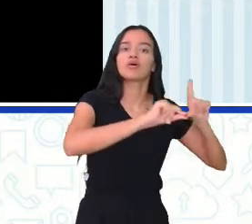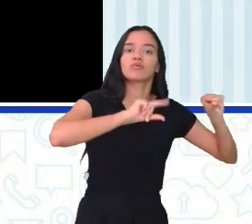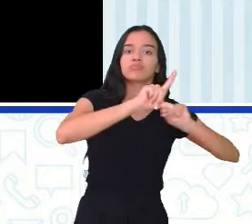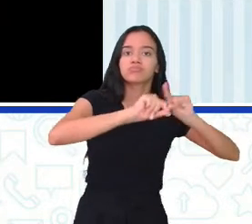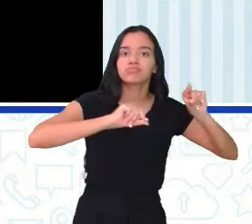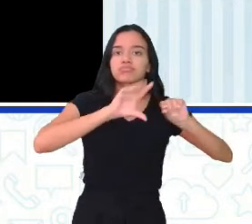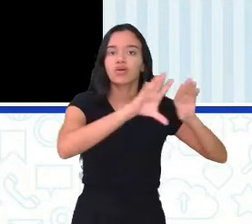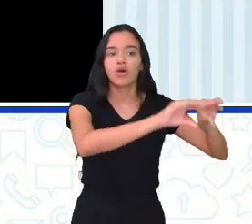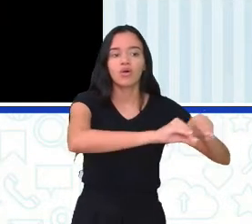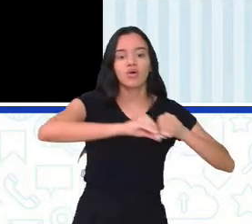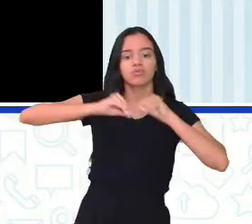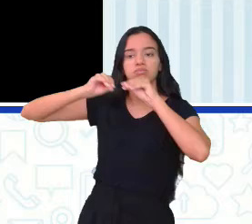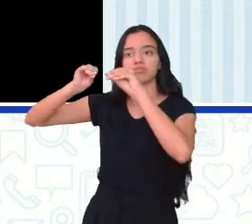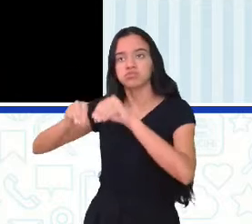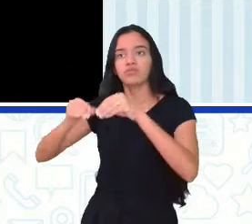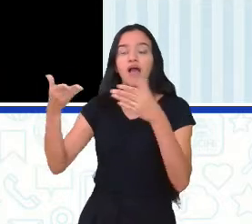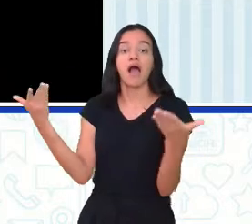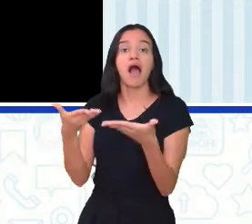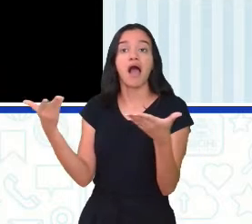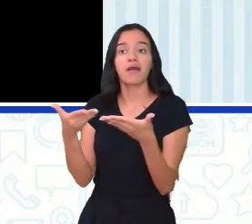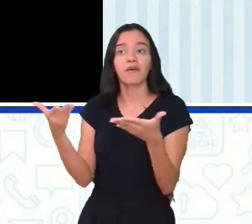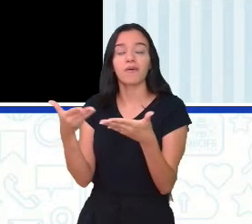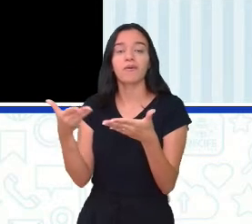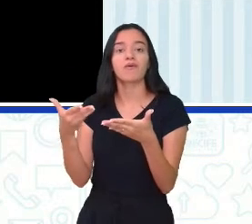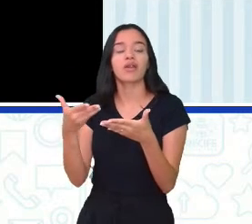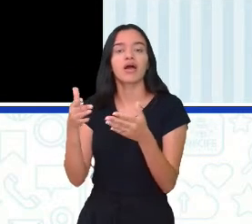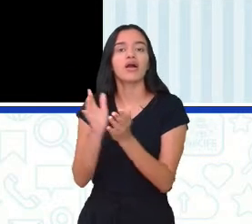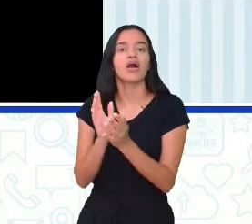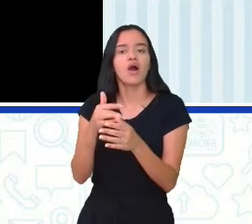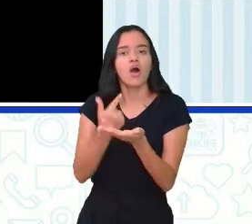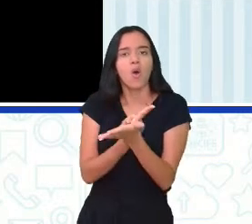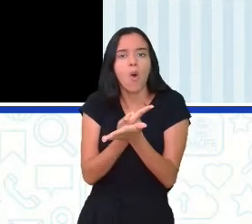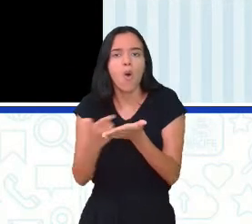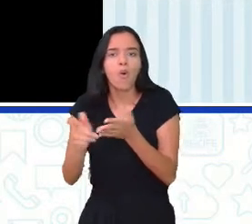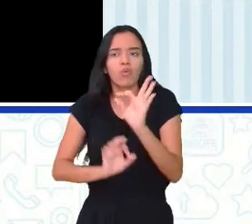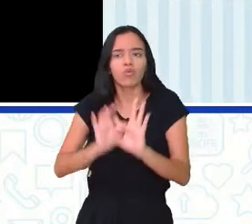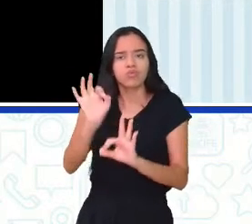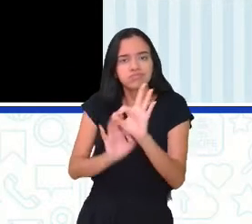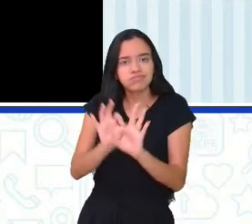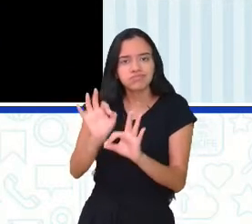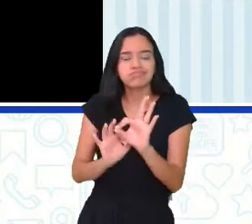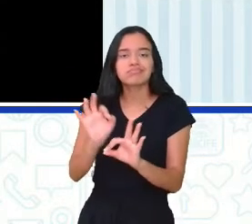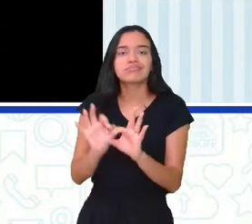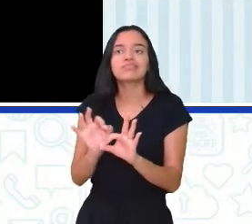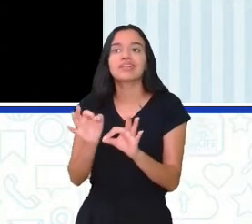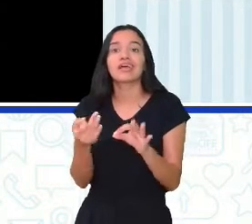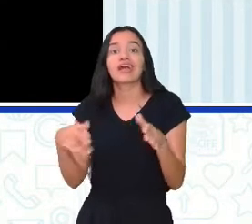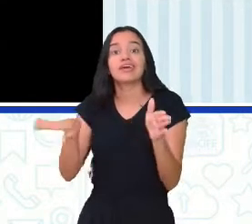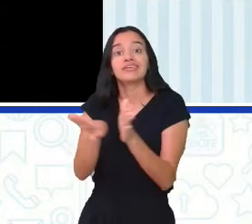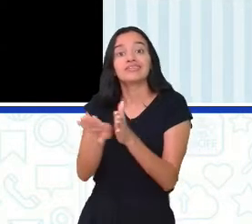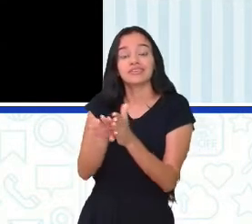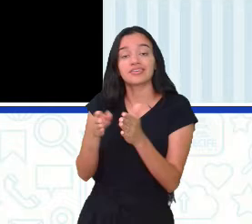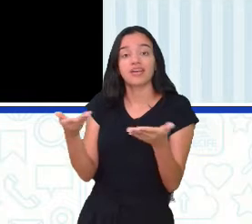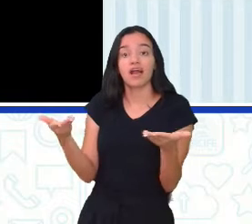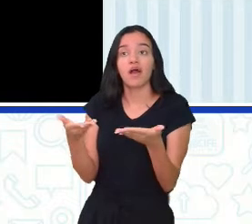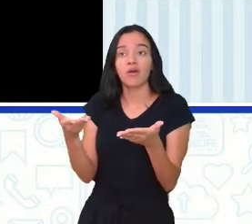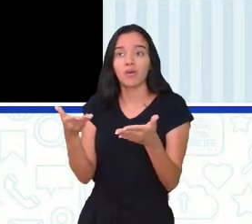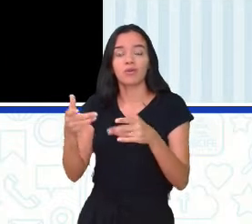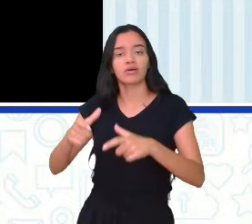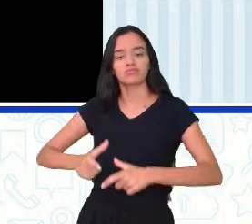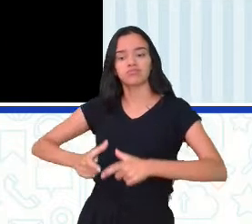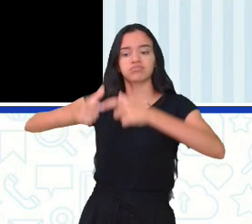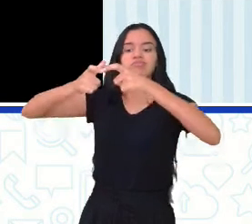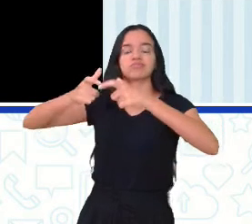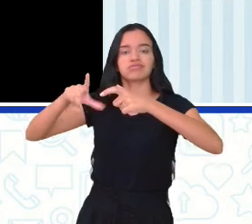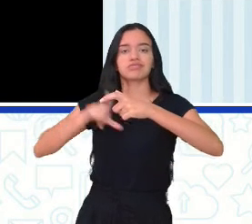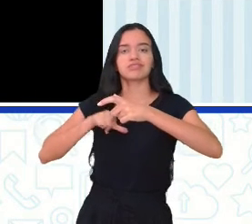esgoto é levado ao interceptor e, em seguida, às estações de tratamento de esgoto. Ao chegar às ETs, os efluentes,